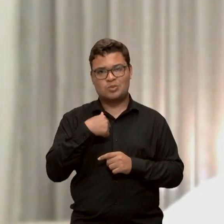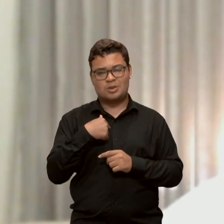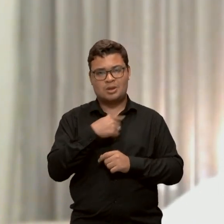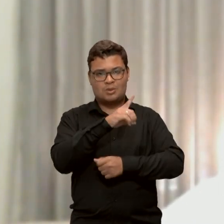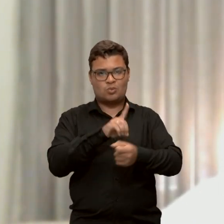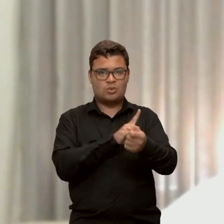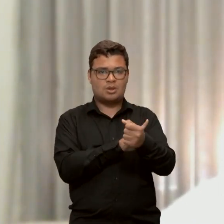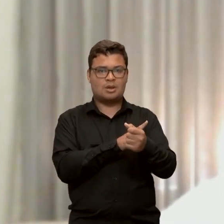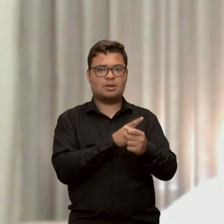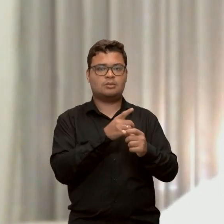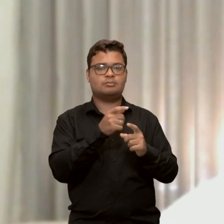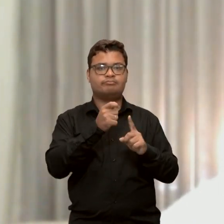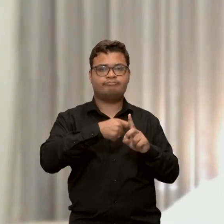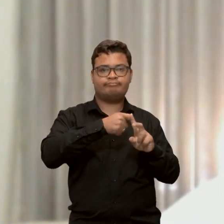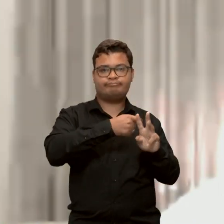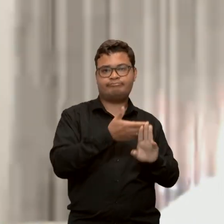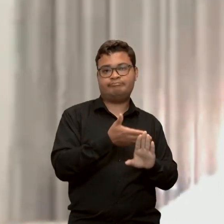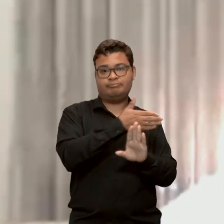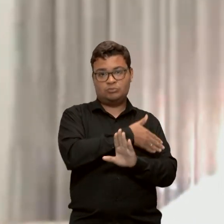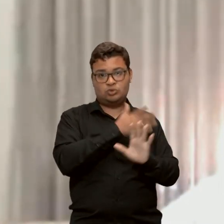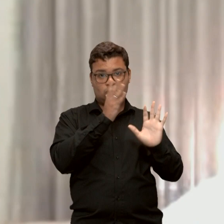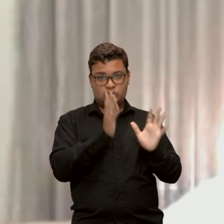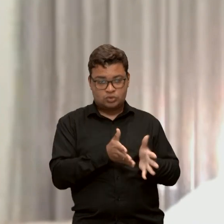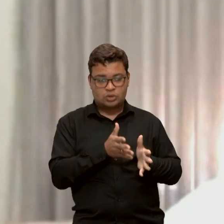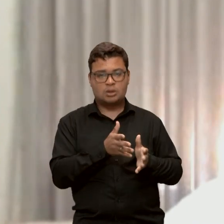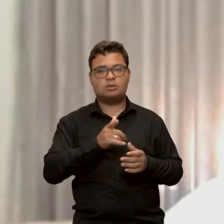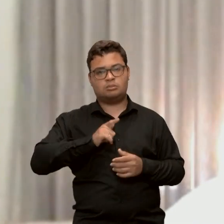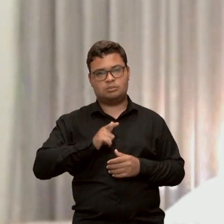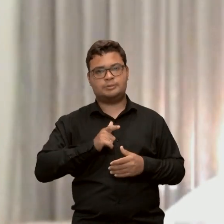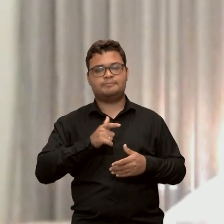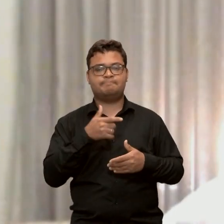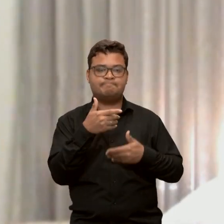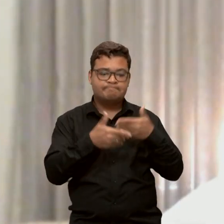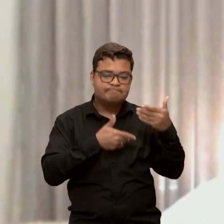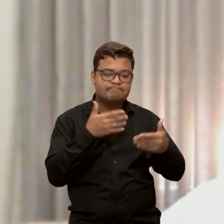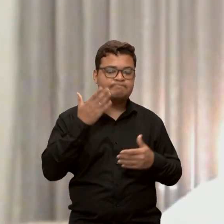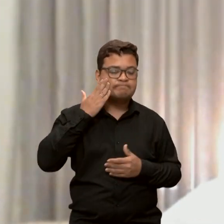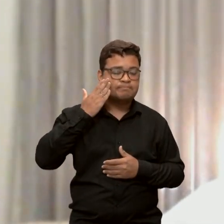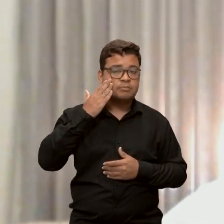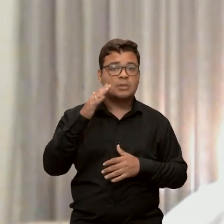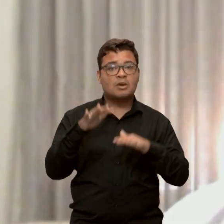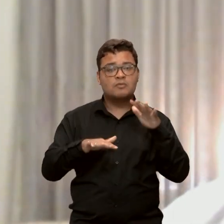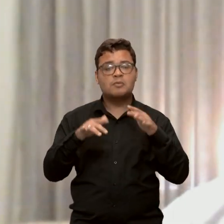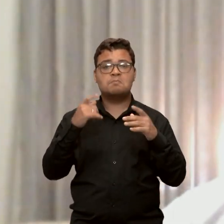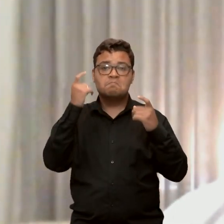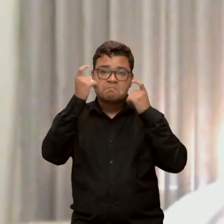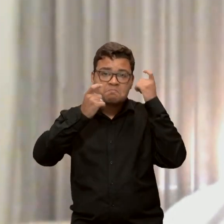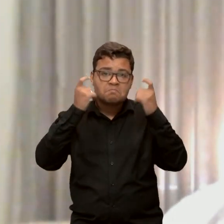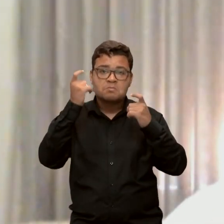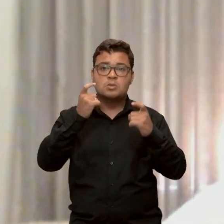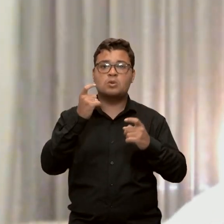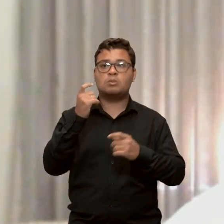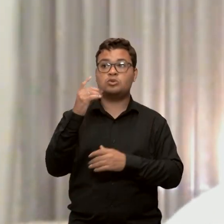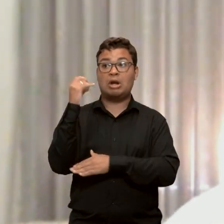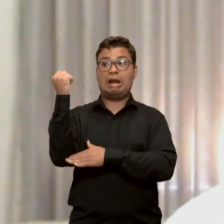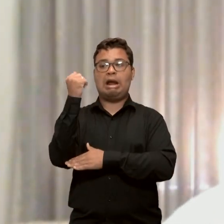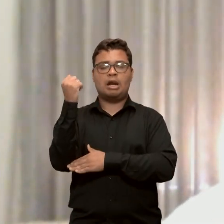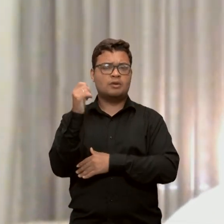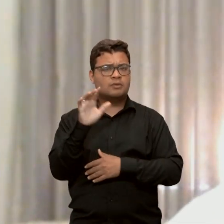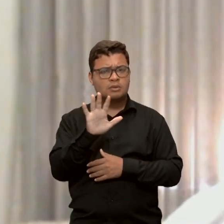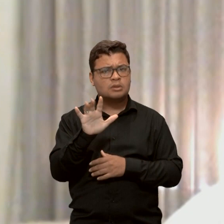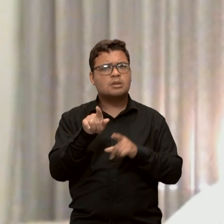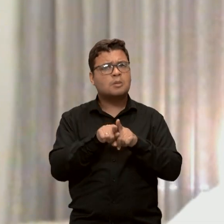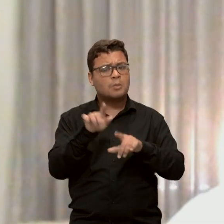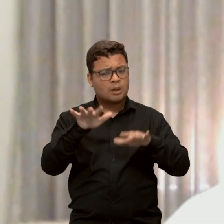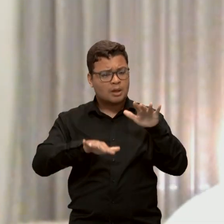clínica, porque lembrando que às vezes o NS1 pode ser um falso positivo, um exame isolado, e principalmente a sorologia de dengue, se a gente teve